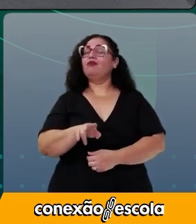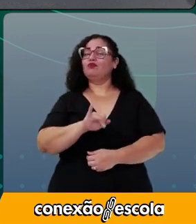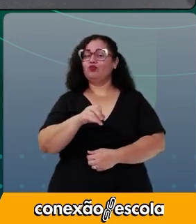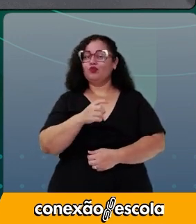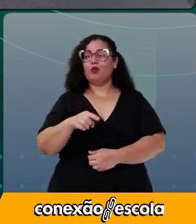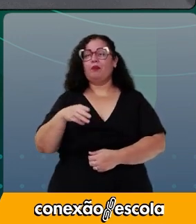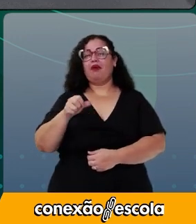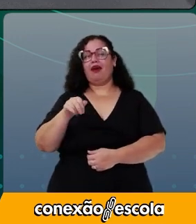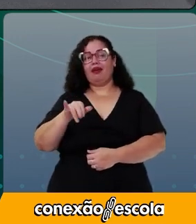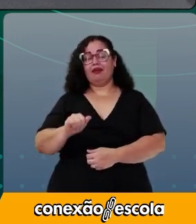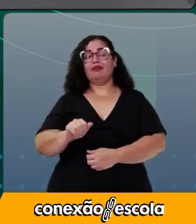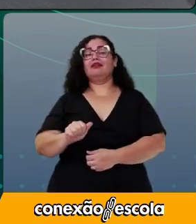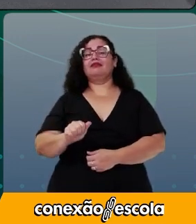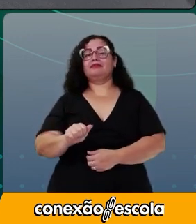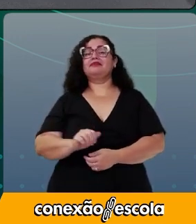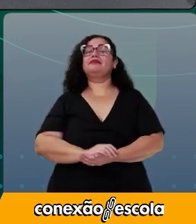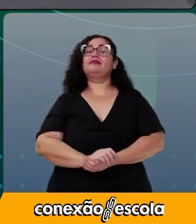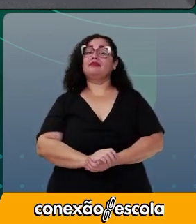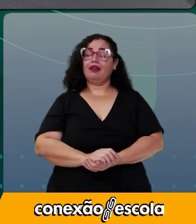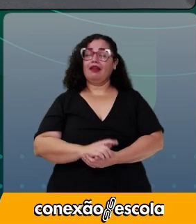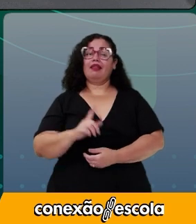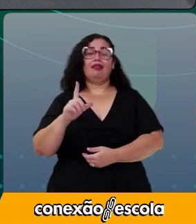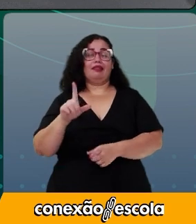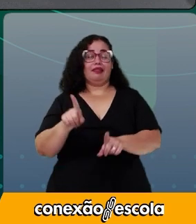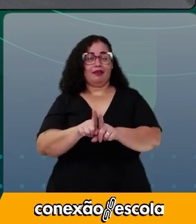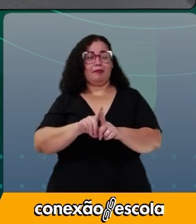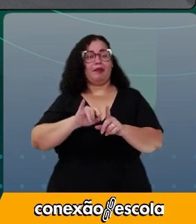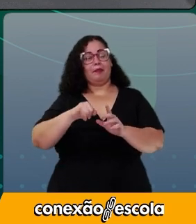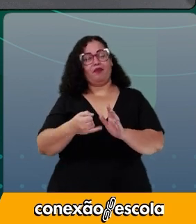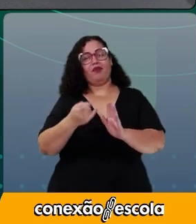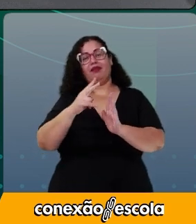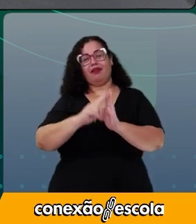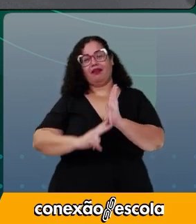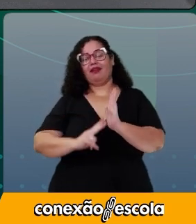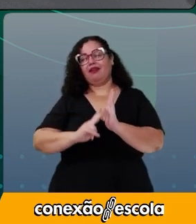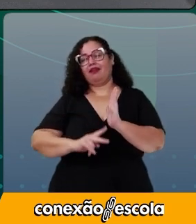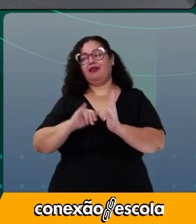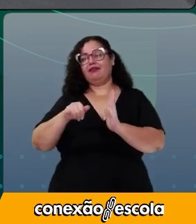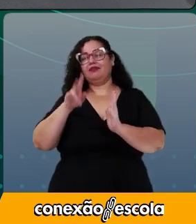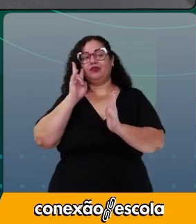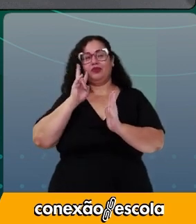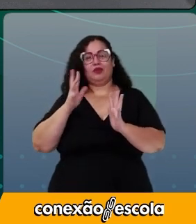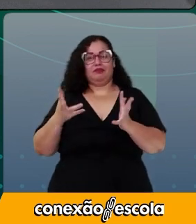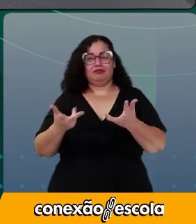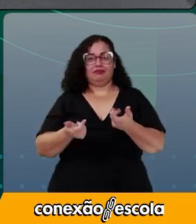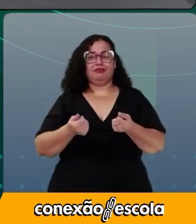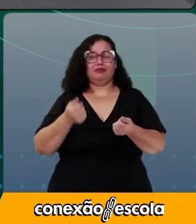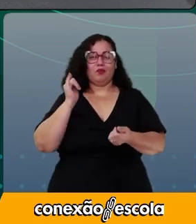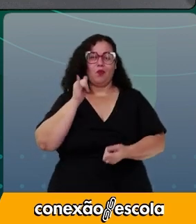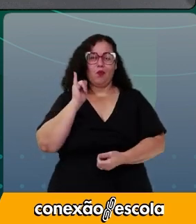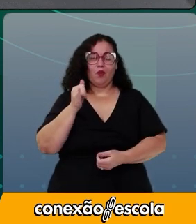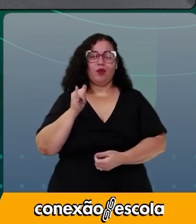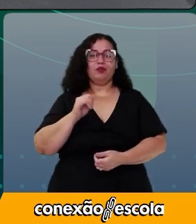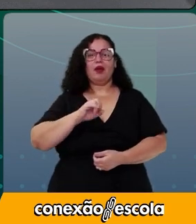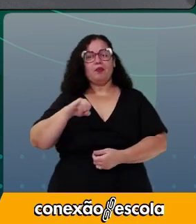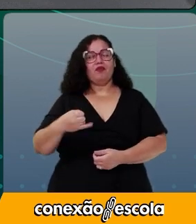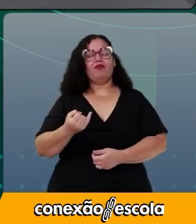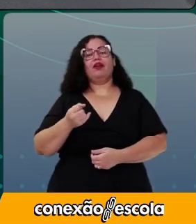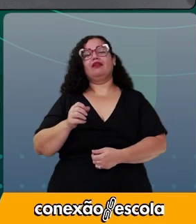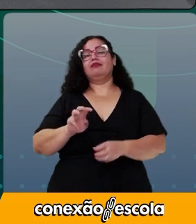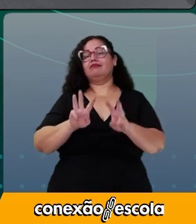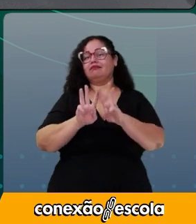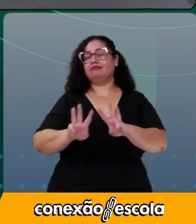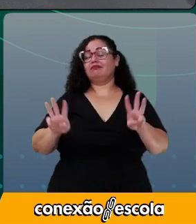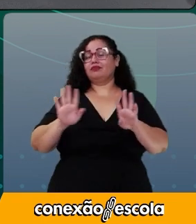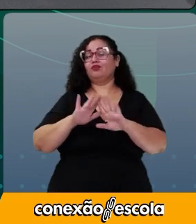né? Além disso, de continuar a leitura dessa maravilhosa história, desse conto de fadas, que tal acessar o